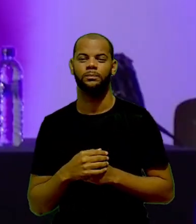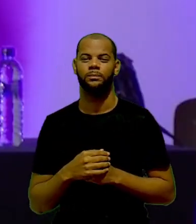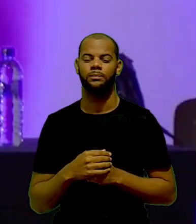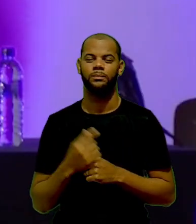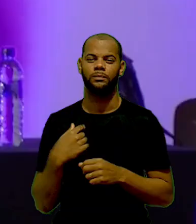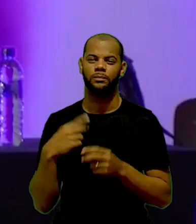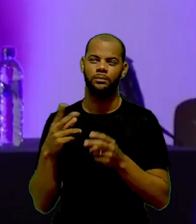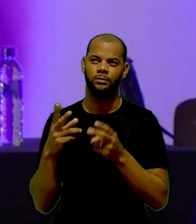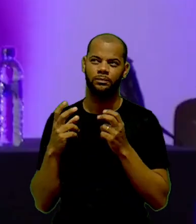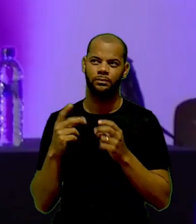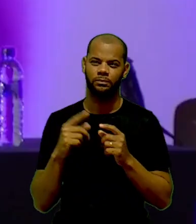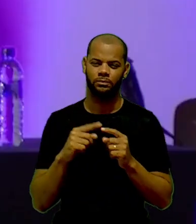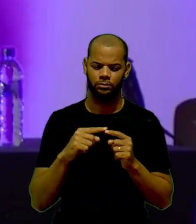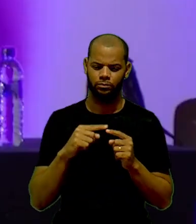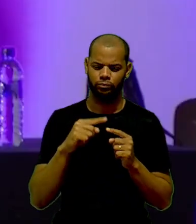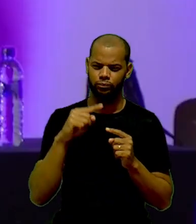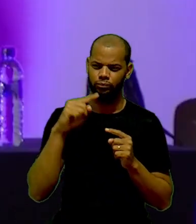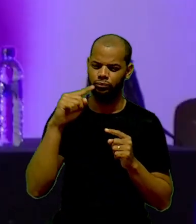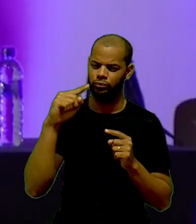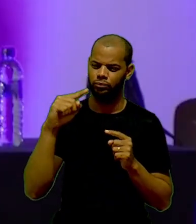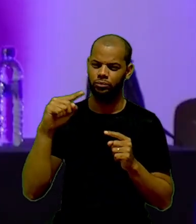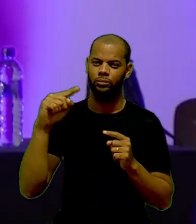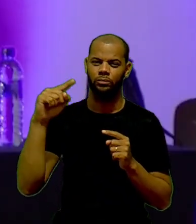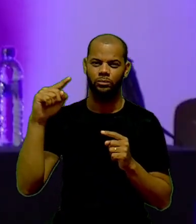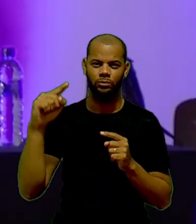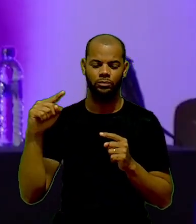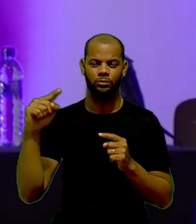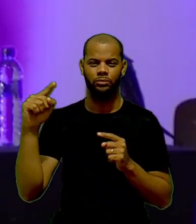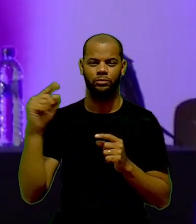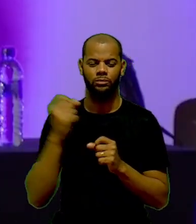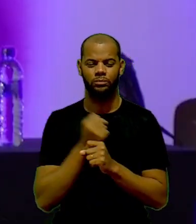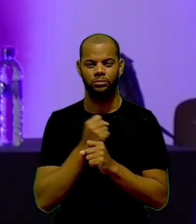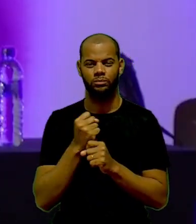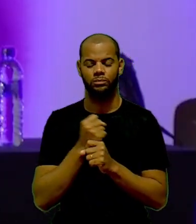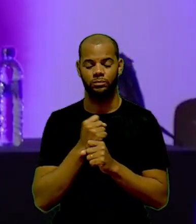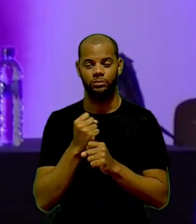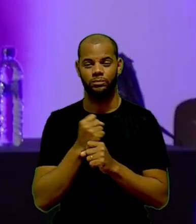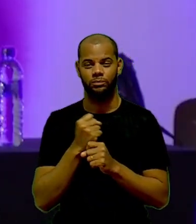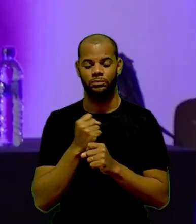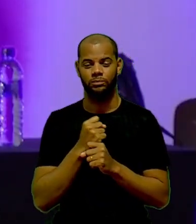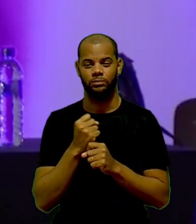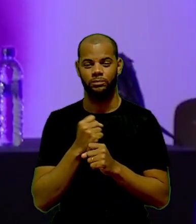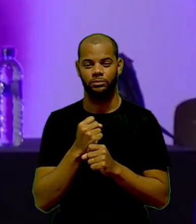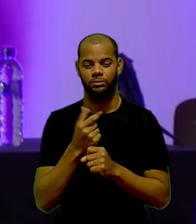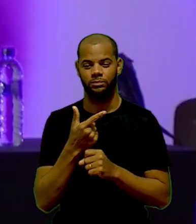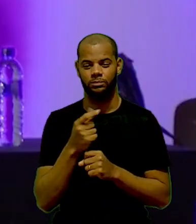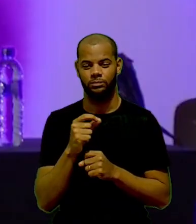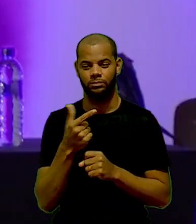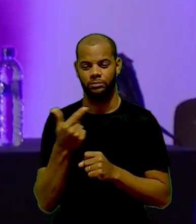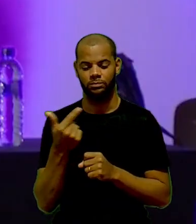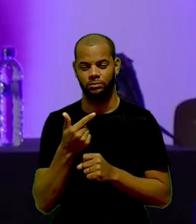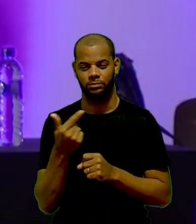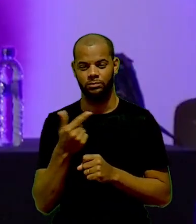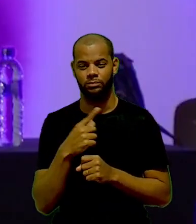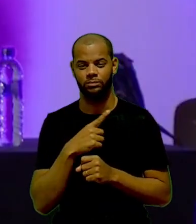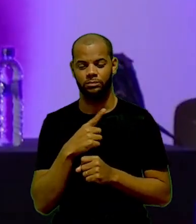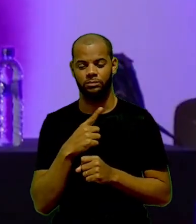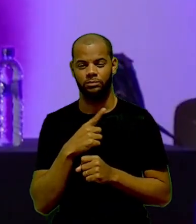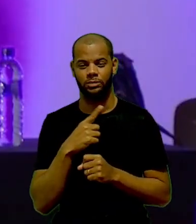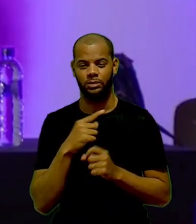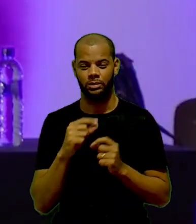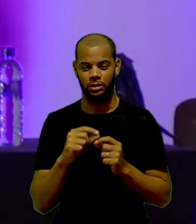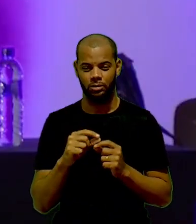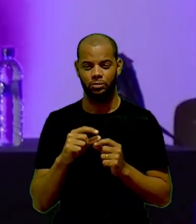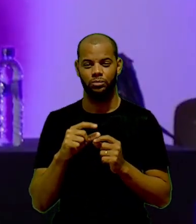Nota o crescimento da energia solar. Nos últimos anos, aqui, a partir de 2022, nós temos um